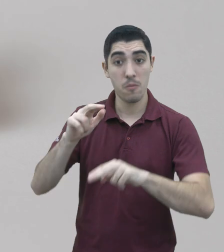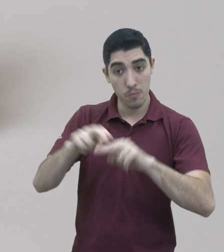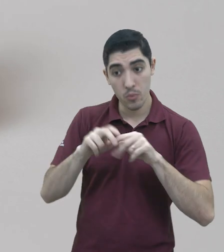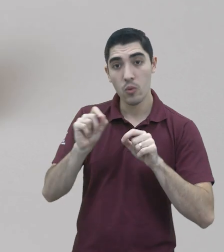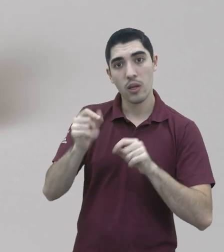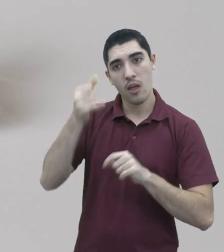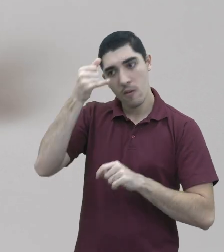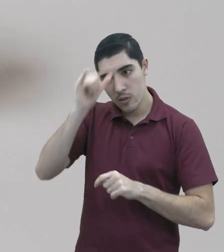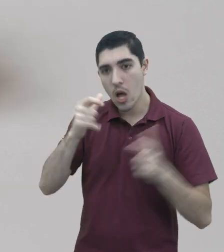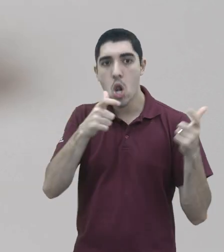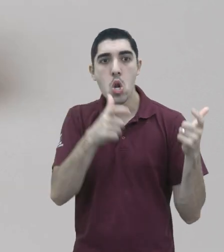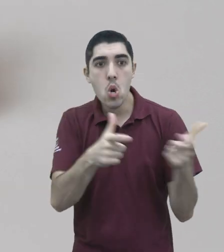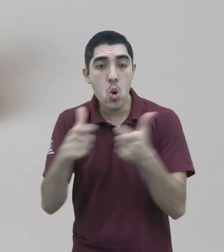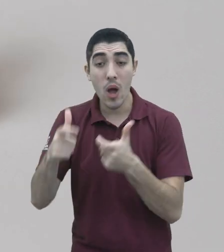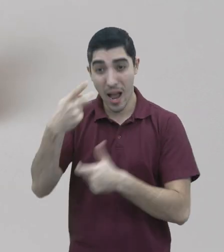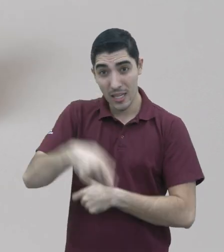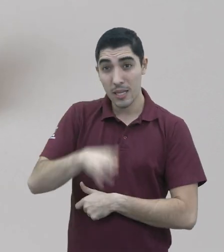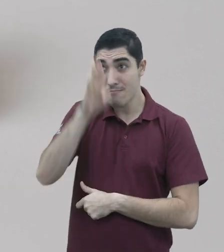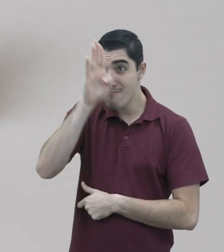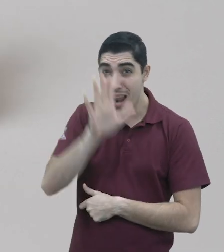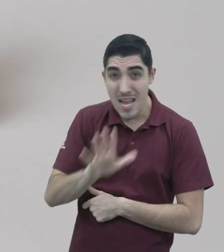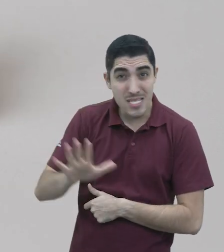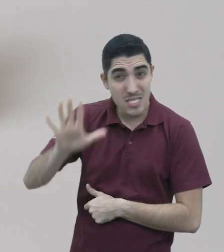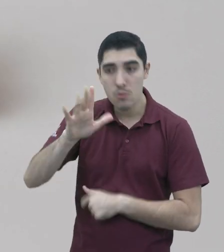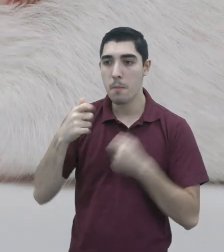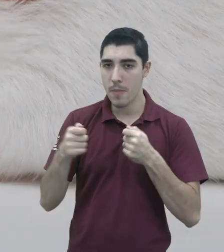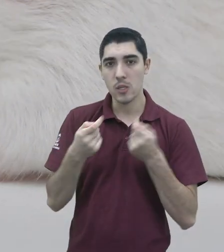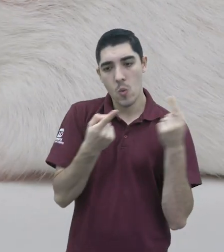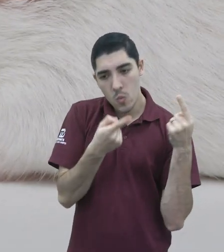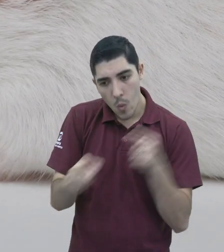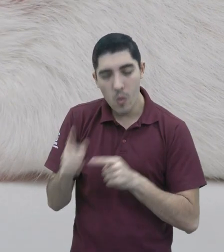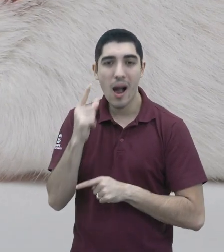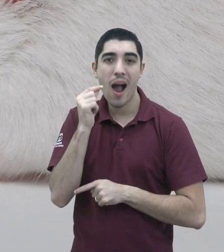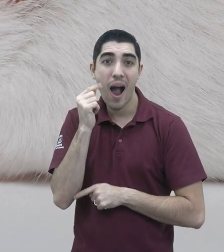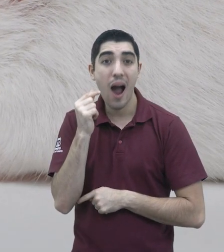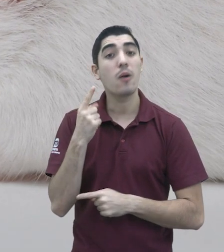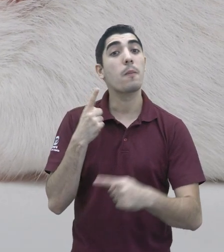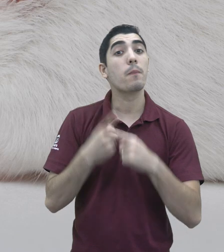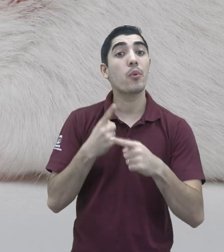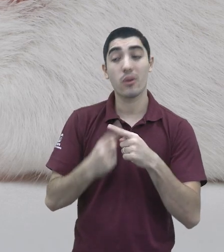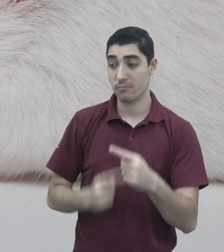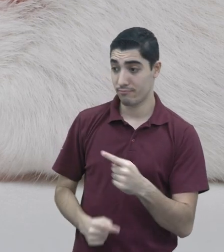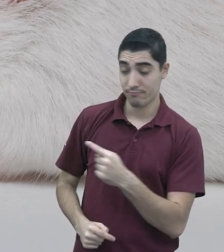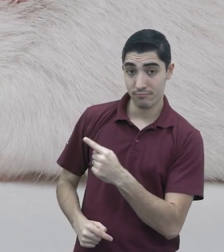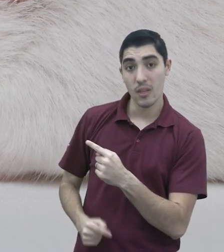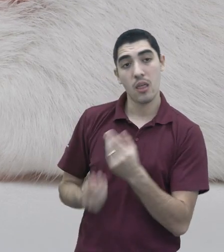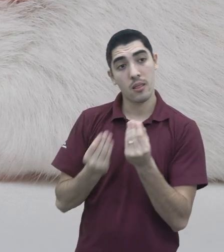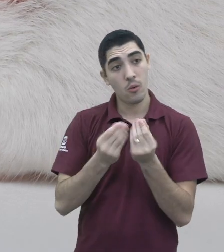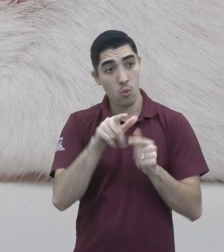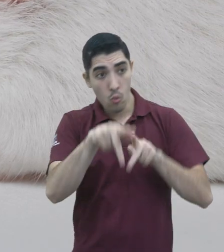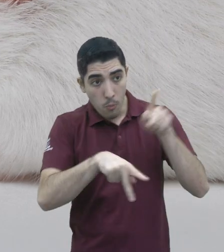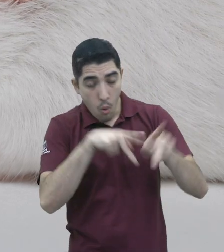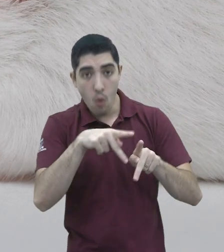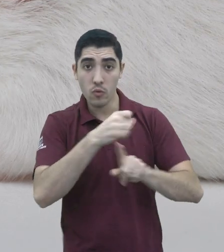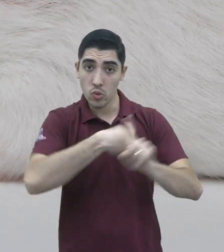práticas de anti- e desratização no país todo. O texto regulamenta vários pontos para garantir a saúde pública.